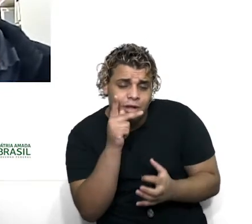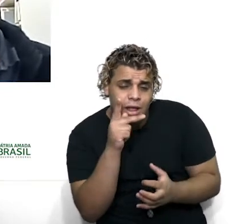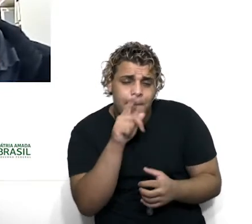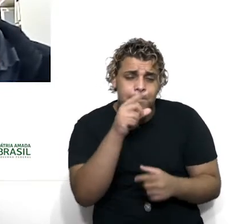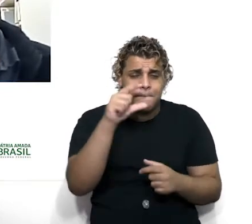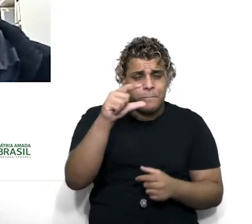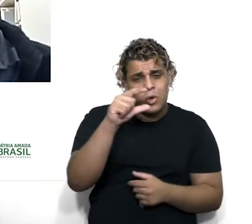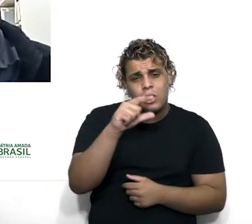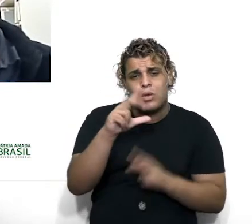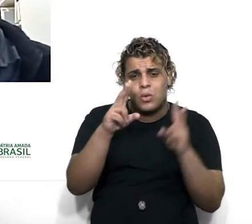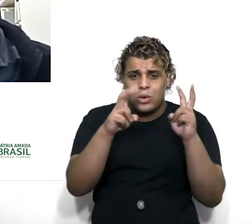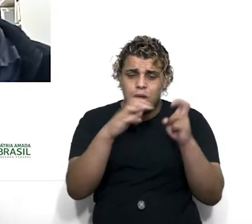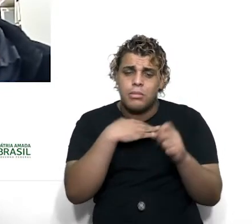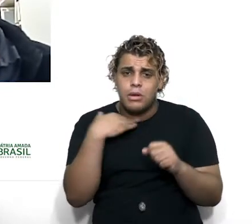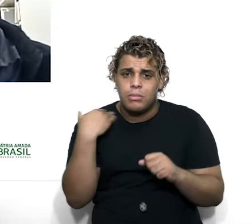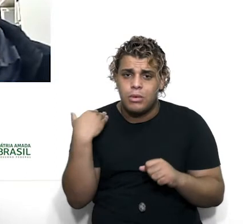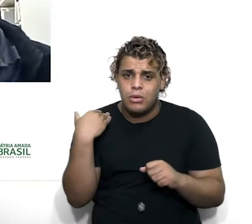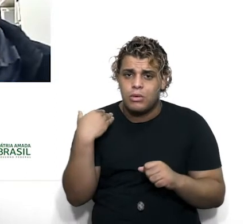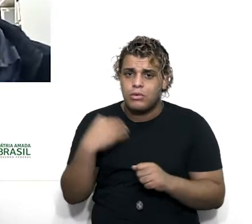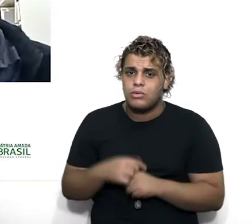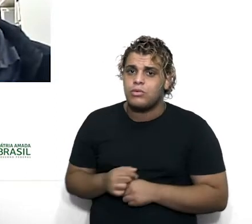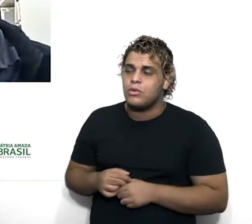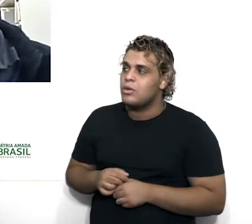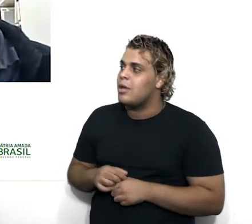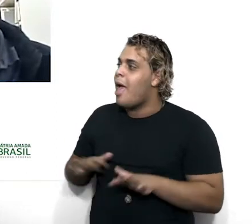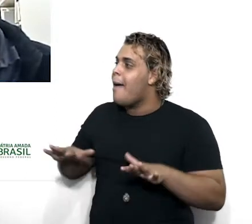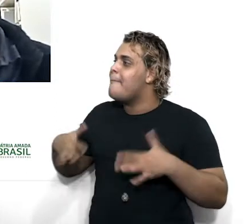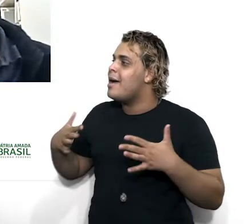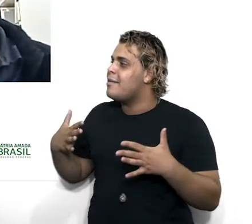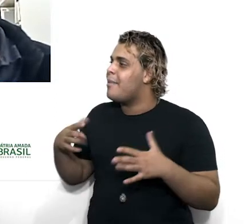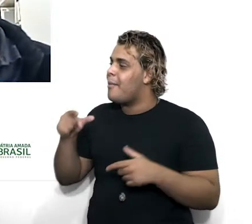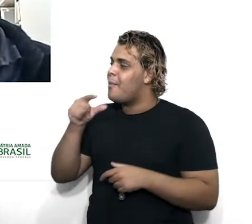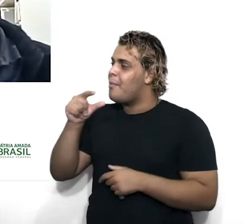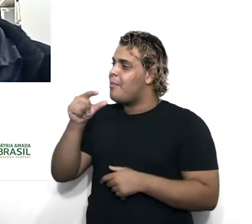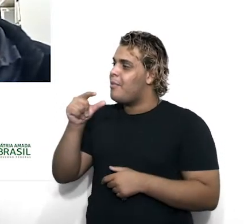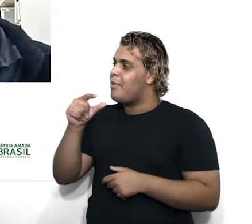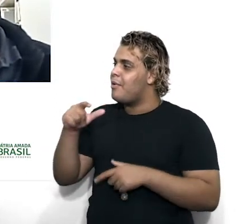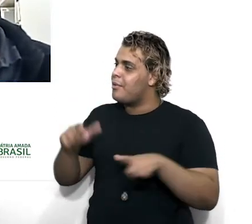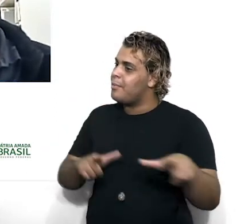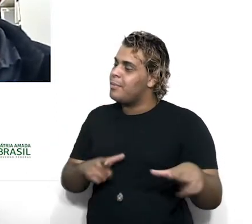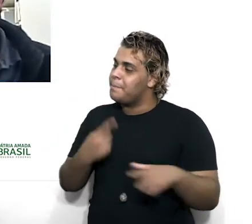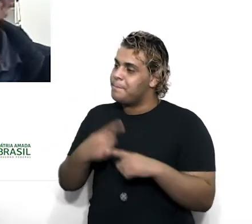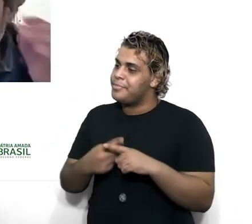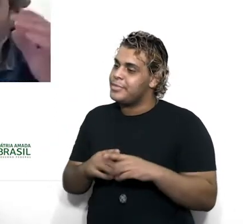Para animar, né? Para animar um pouquinho o nosso ambiente aqui, que tá tão... Não,